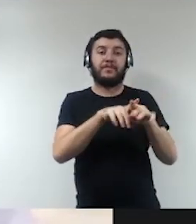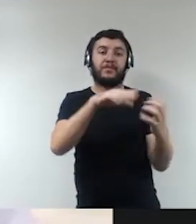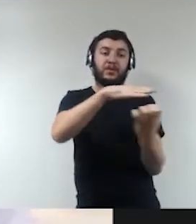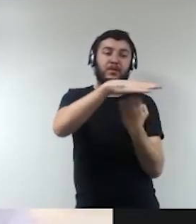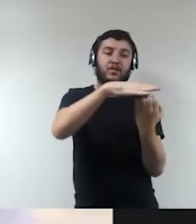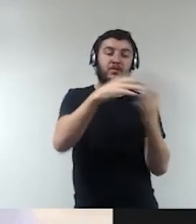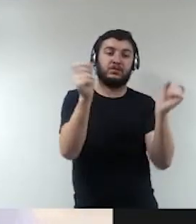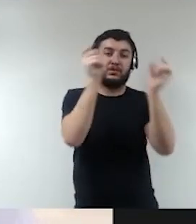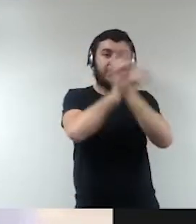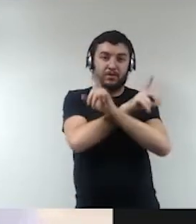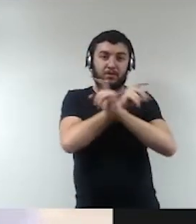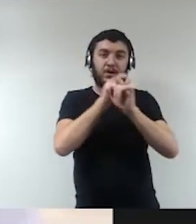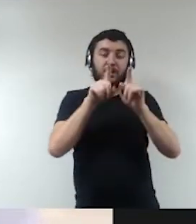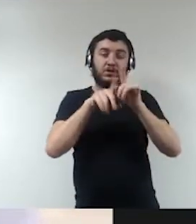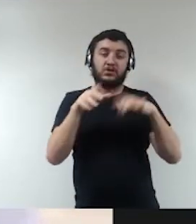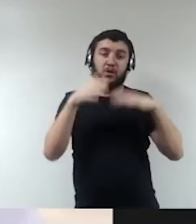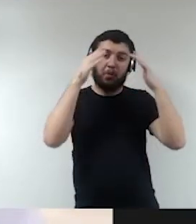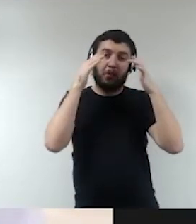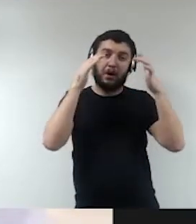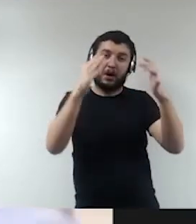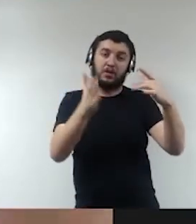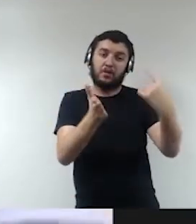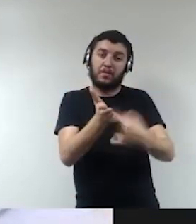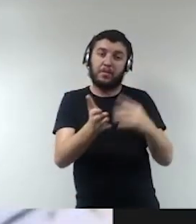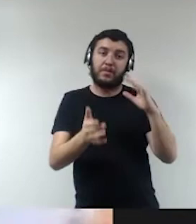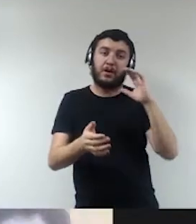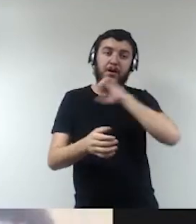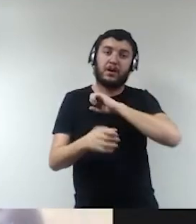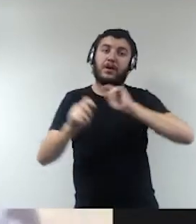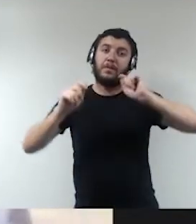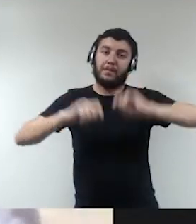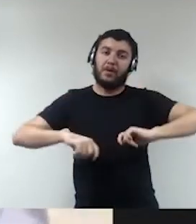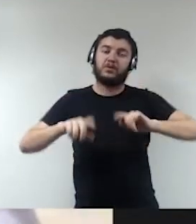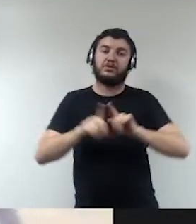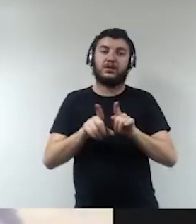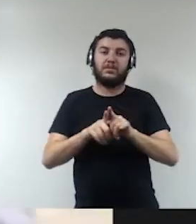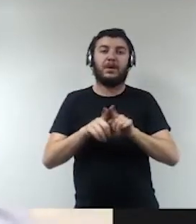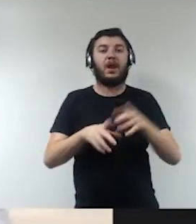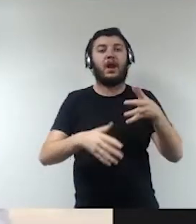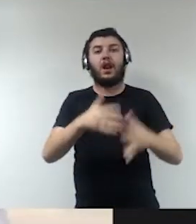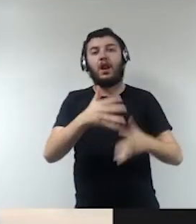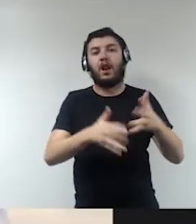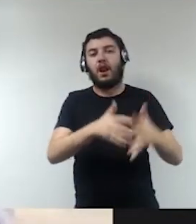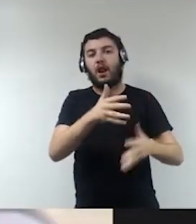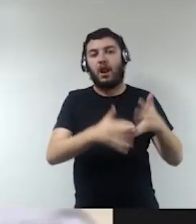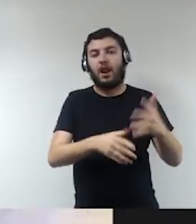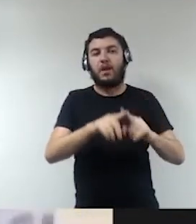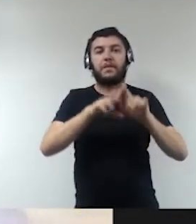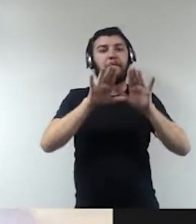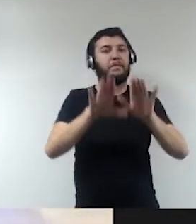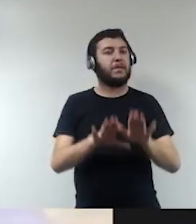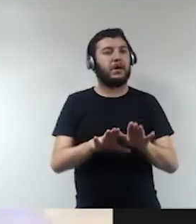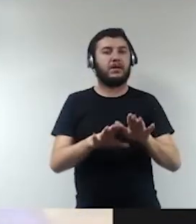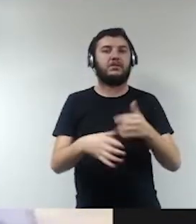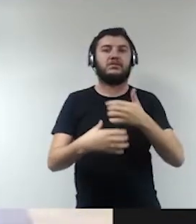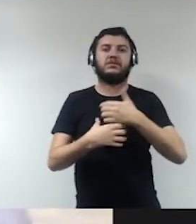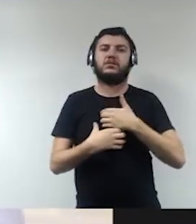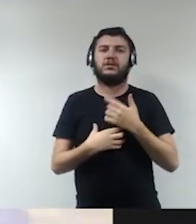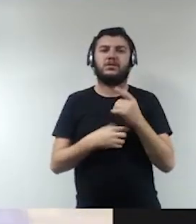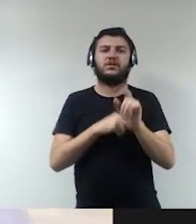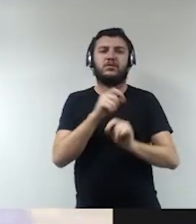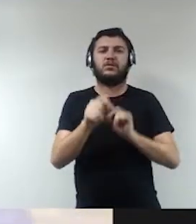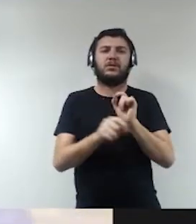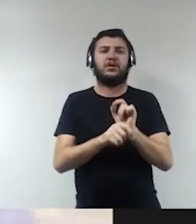compromissos imediatos e, consequentemente, pode efetivamente inviabilizar. Por isso que um dos momentos mais queridos de